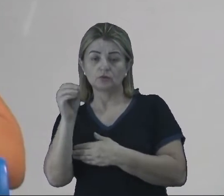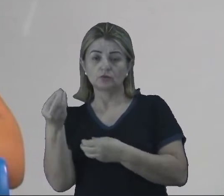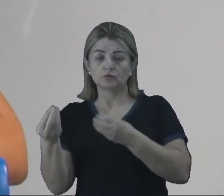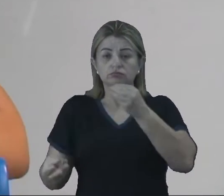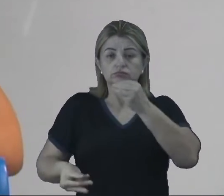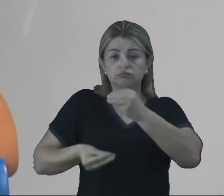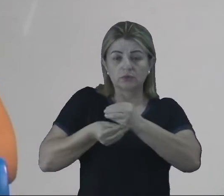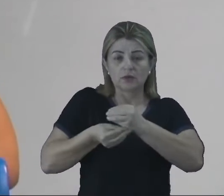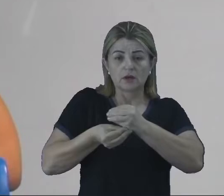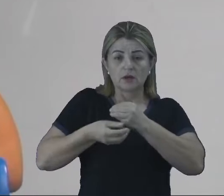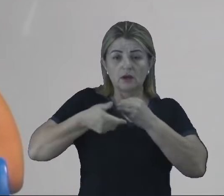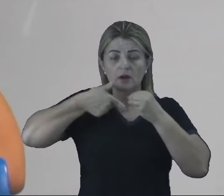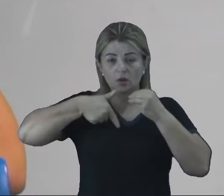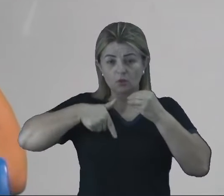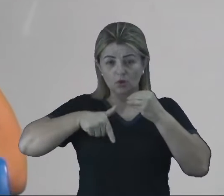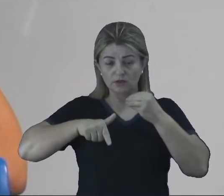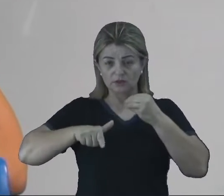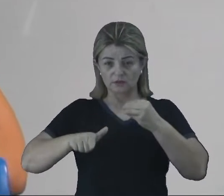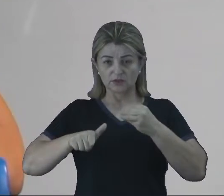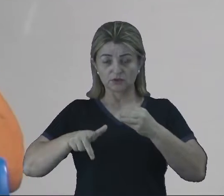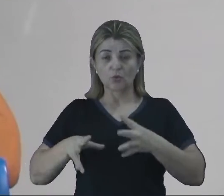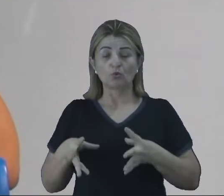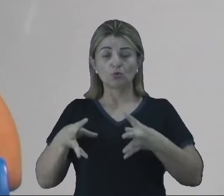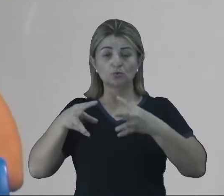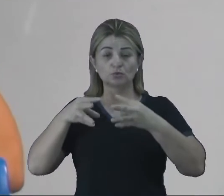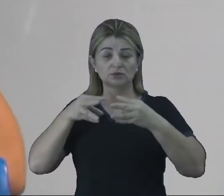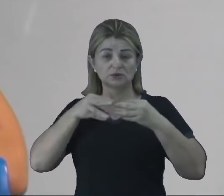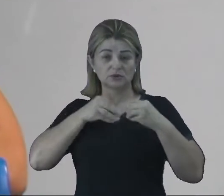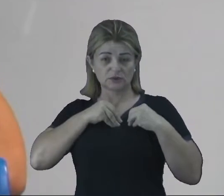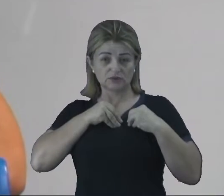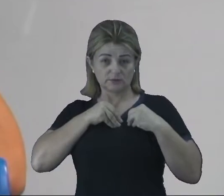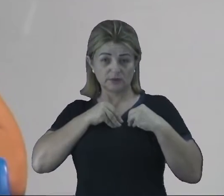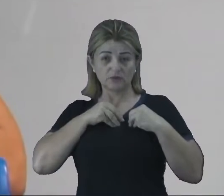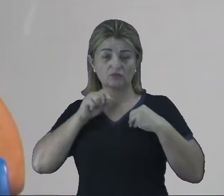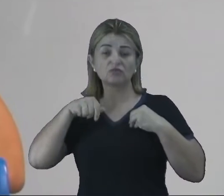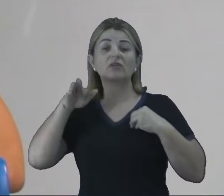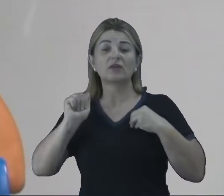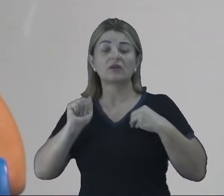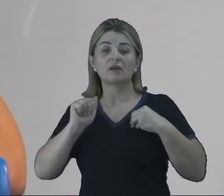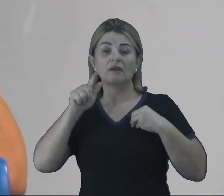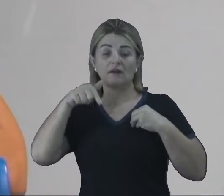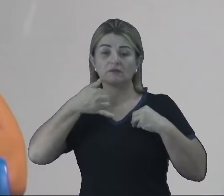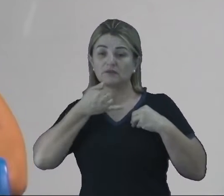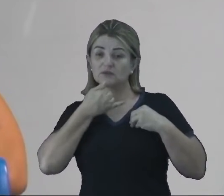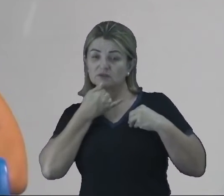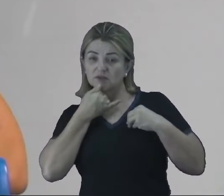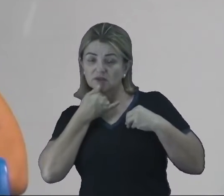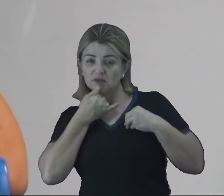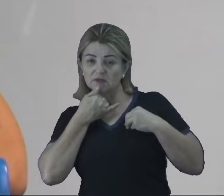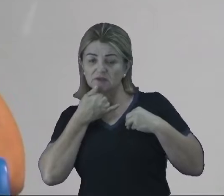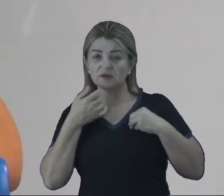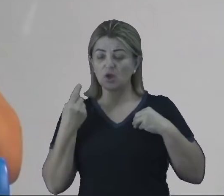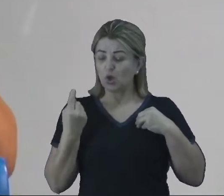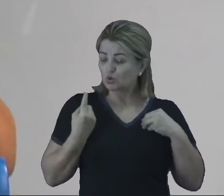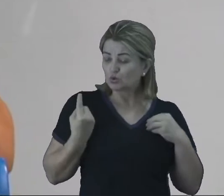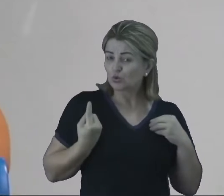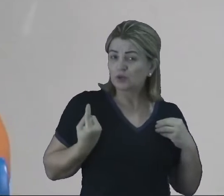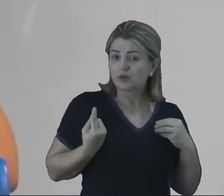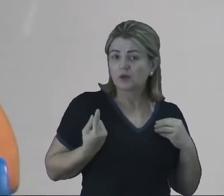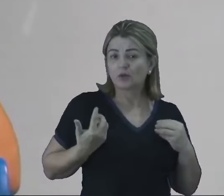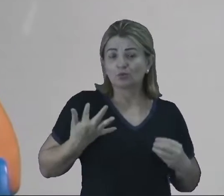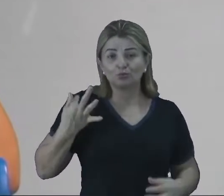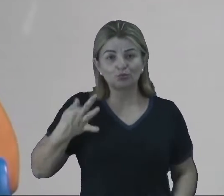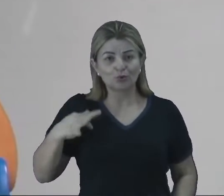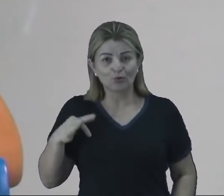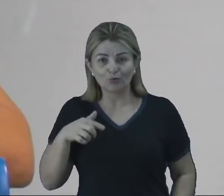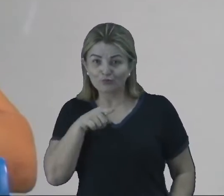né? Analisar esse texto, analisar bem as palavras que foram usadas, lembrando que em cada tempo as palavras